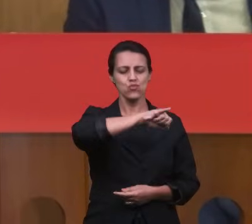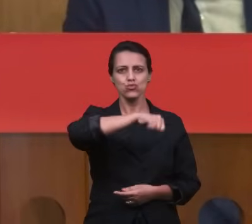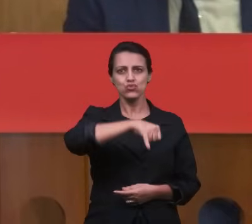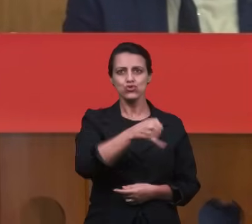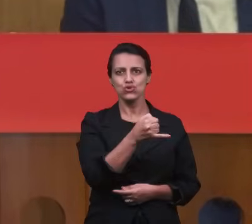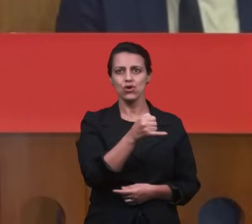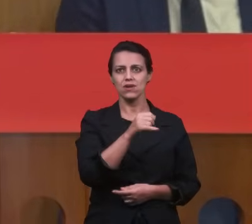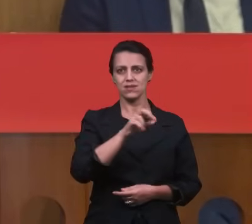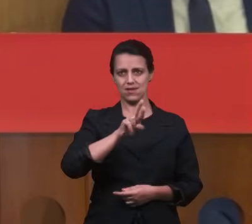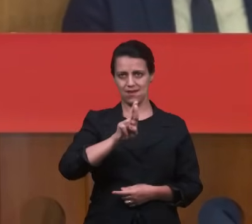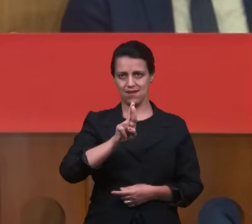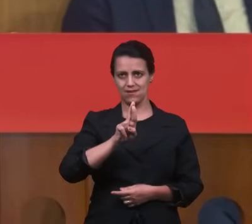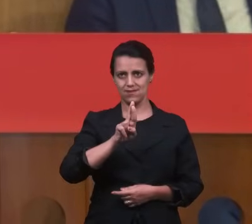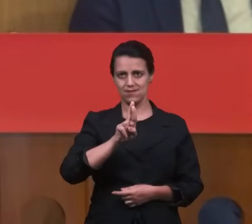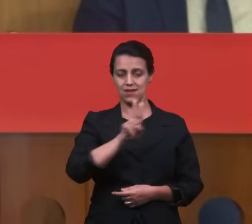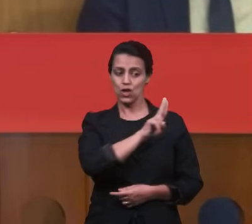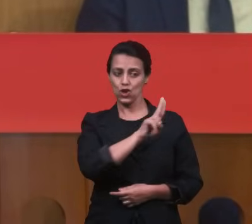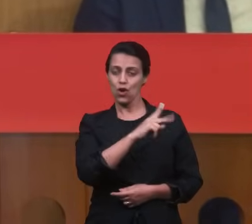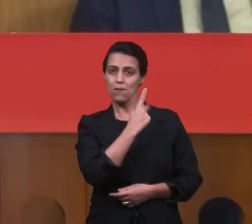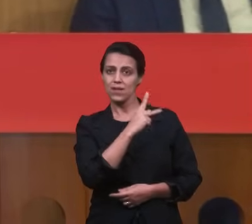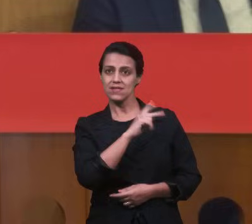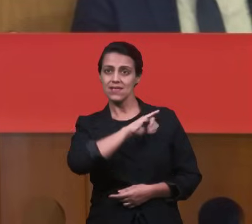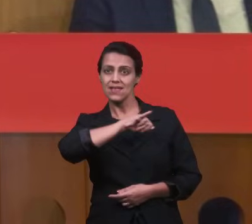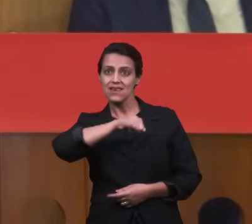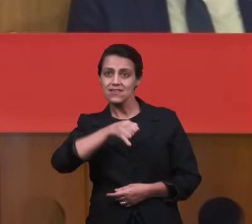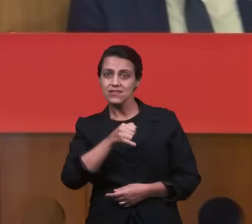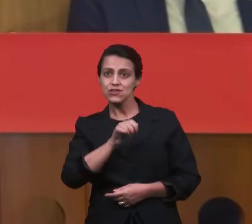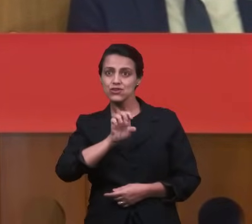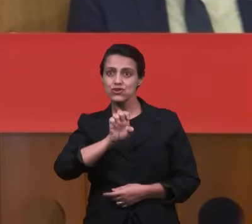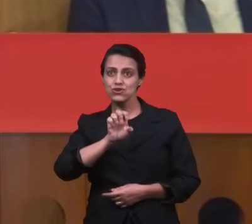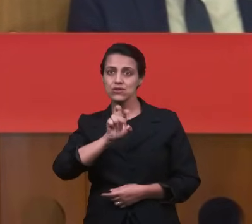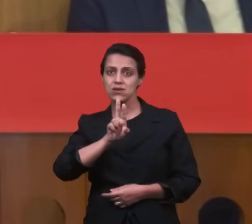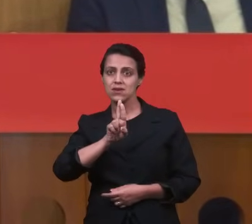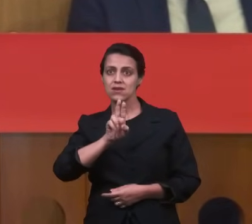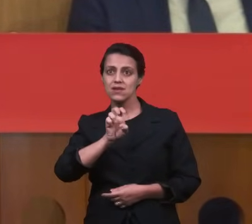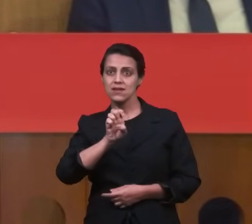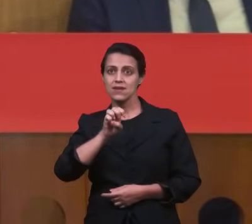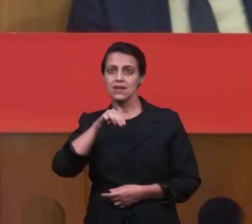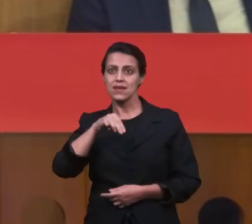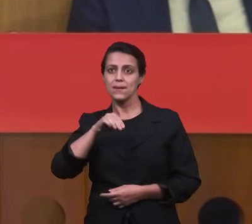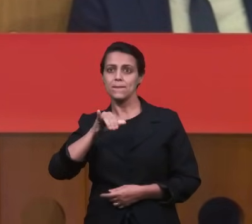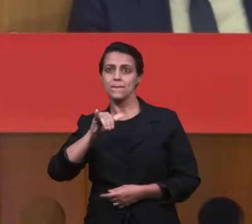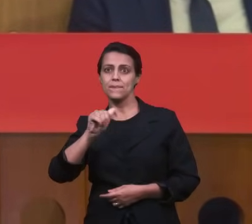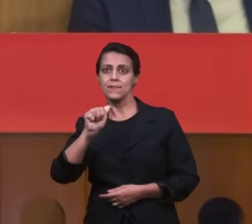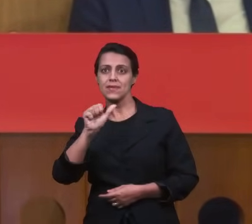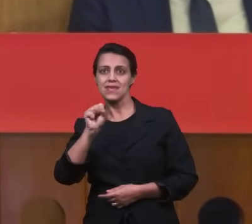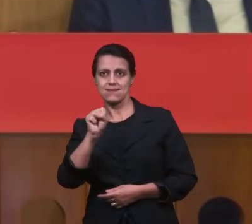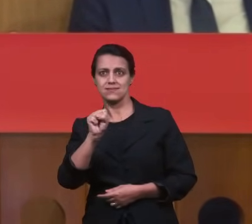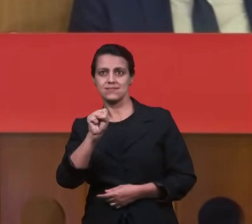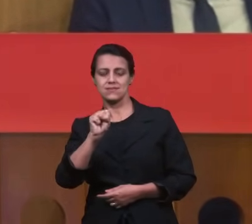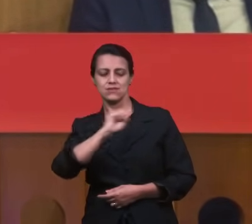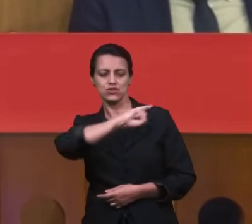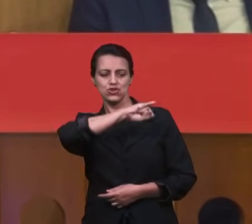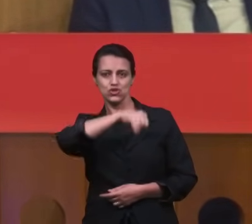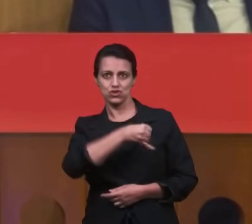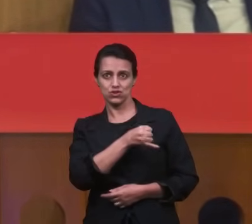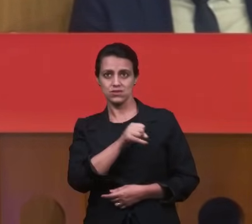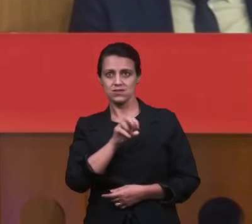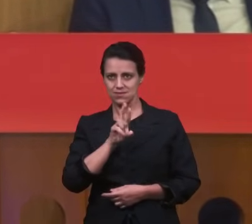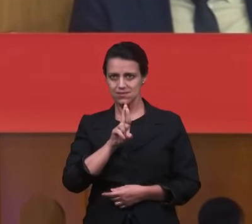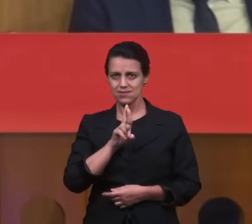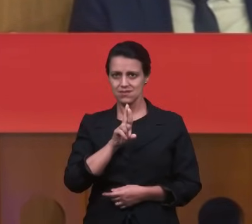ele viu a situação do povo daquela época. Era o período de Nabucodonosor e muita perseguição, as cidades sendo